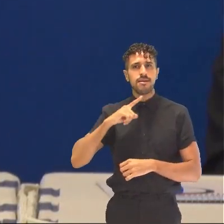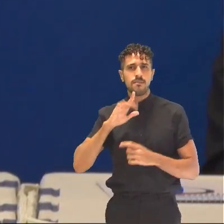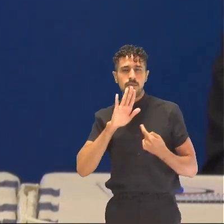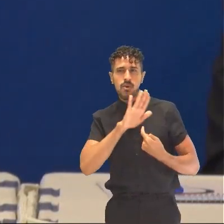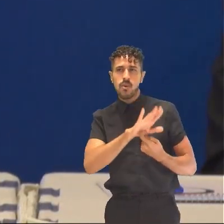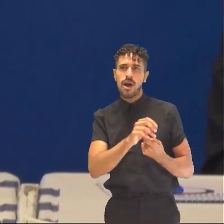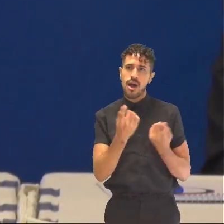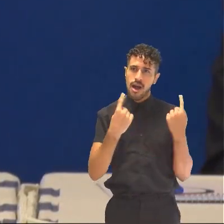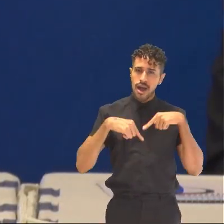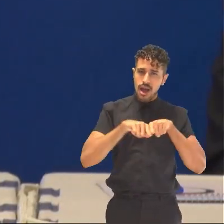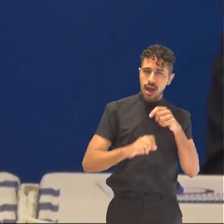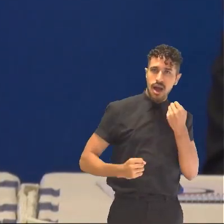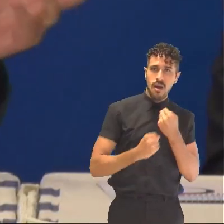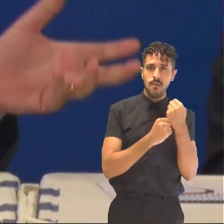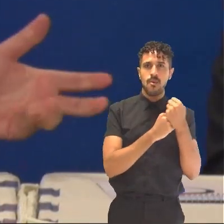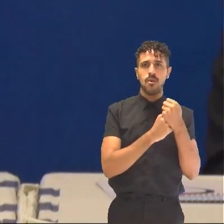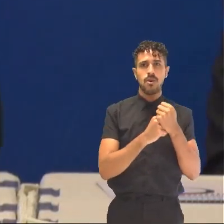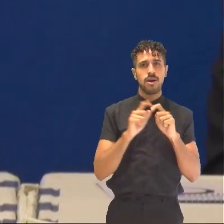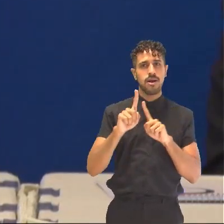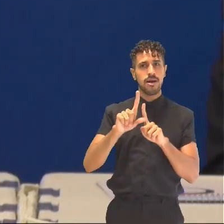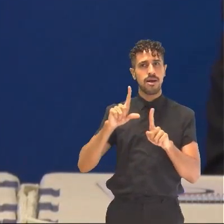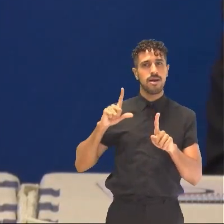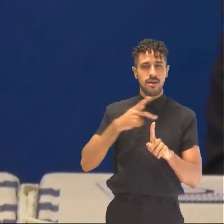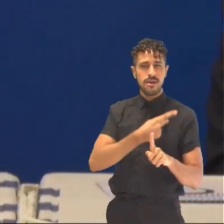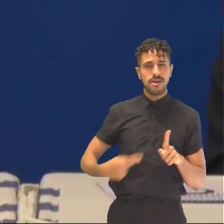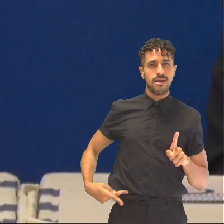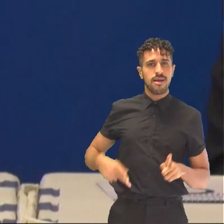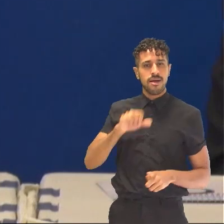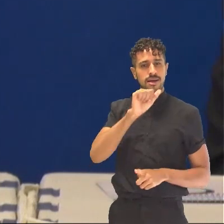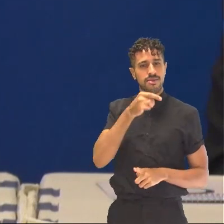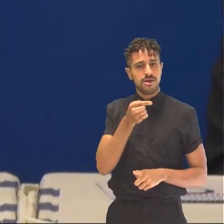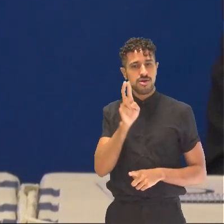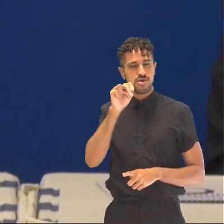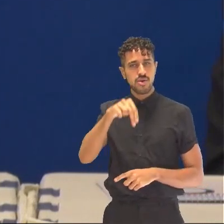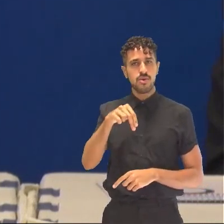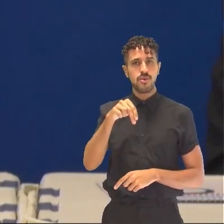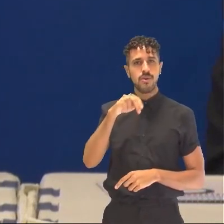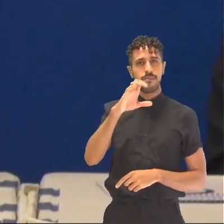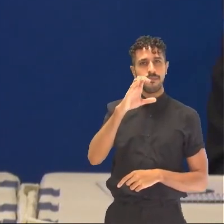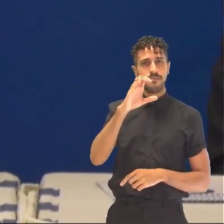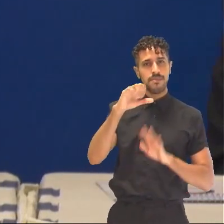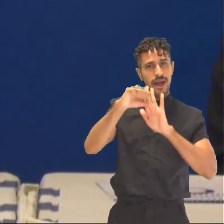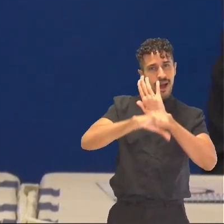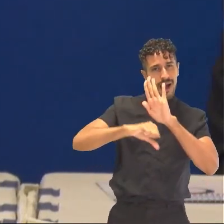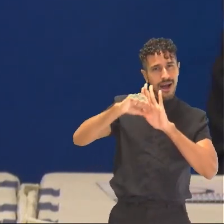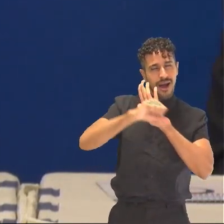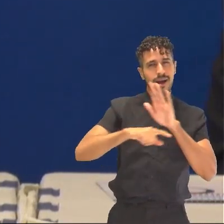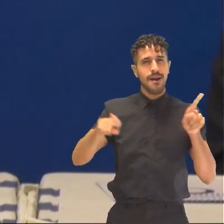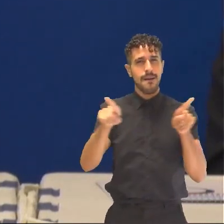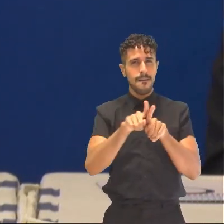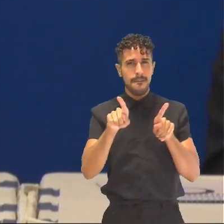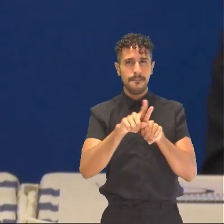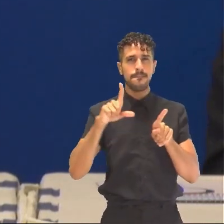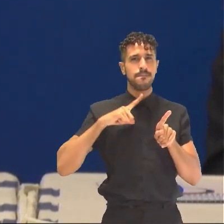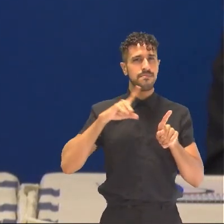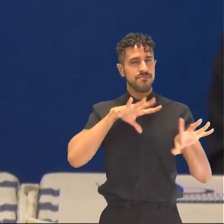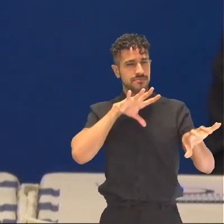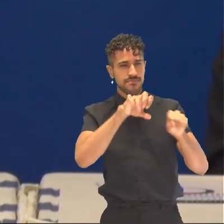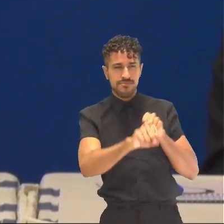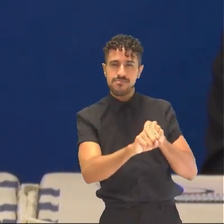com a colaboração do então presidente Anderson, né, da CAPES, também dedica nessa